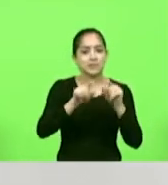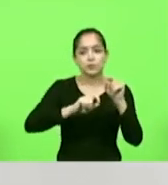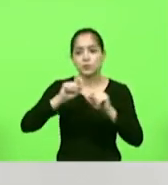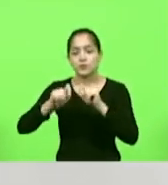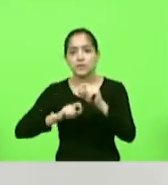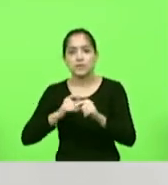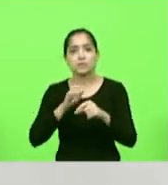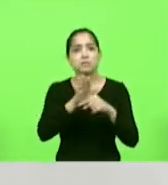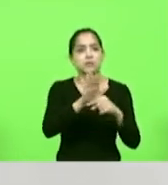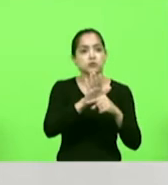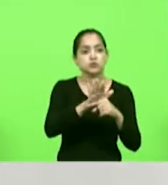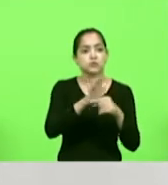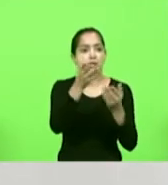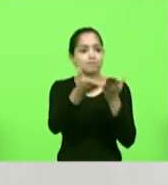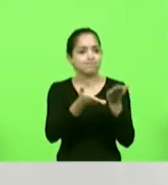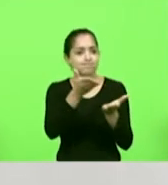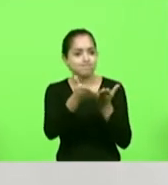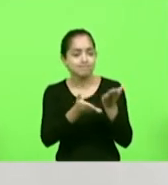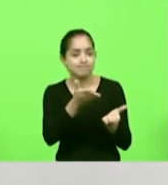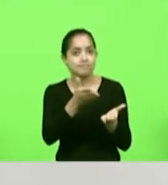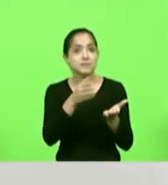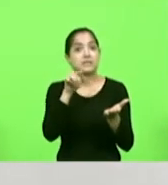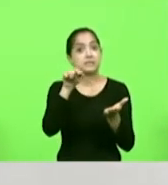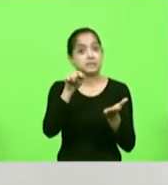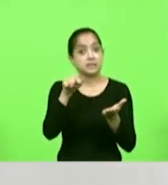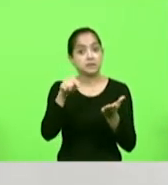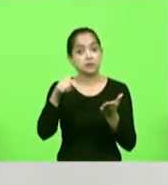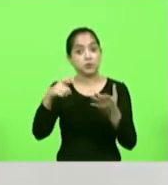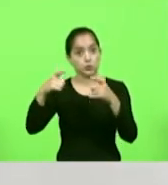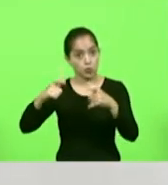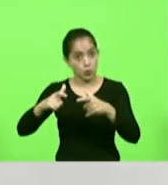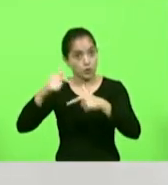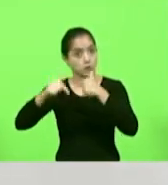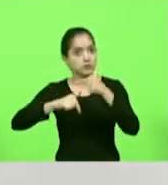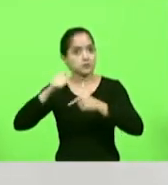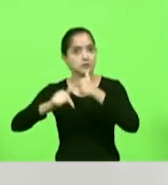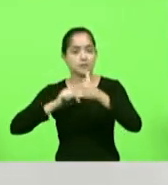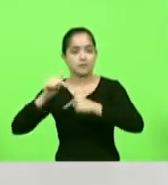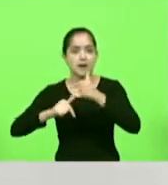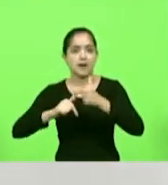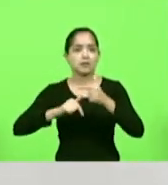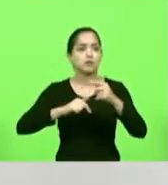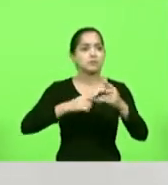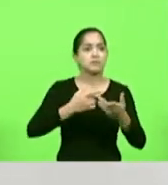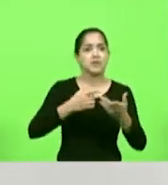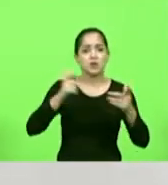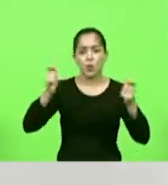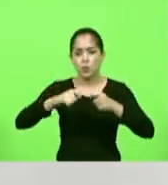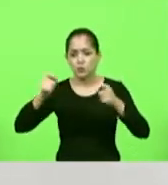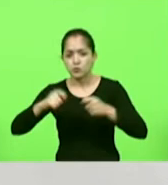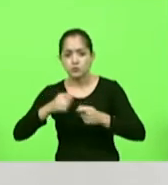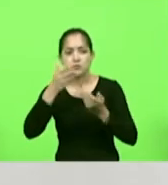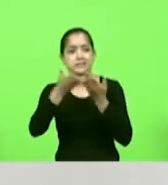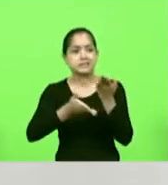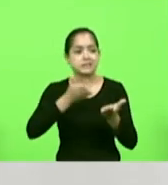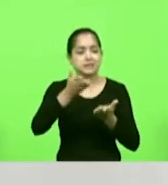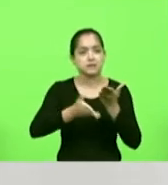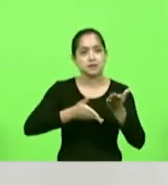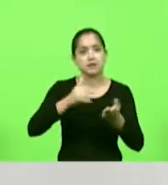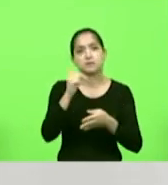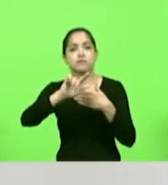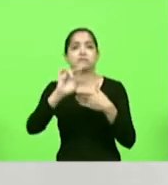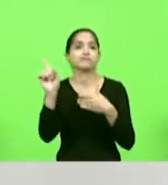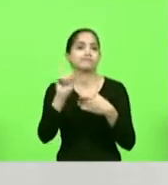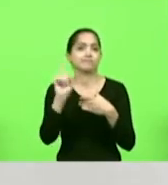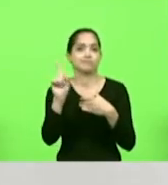atender o paciente, sendo que na unidade em que eles estão não tem condições de tratamento. É sobre isso que a